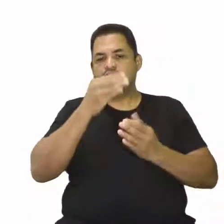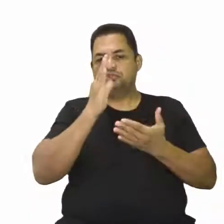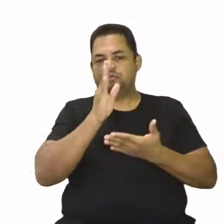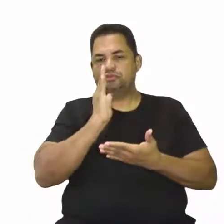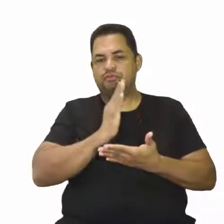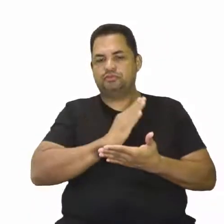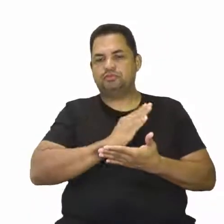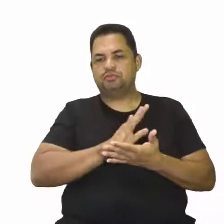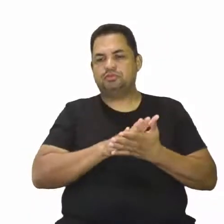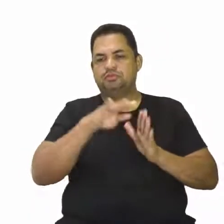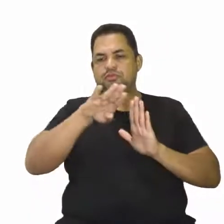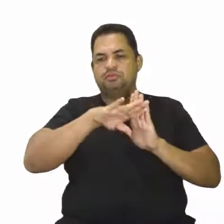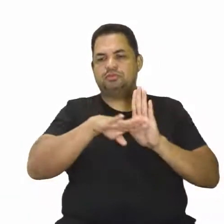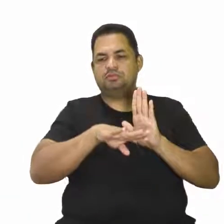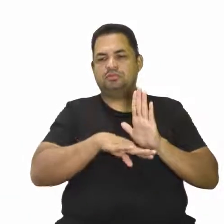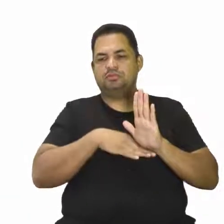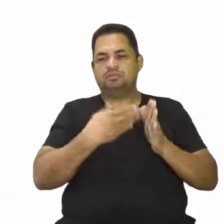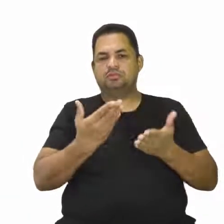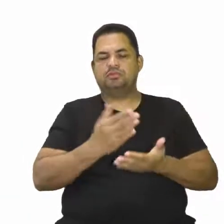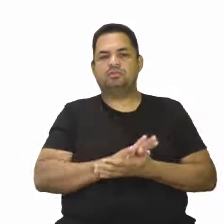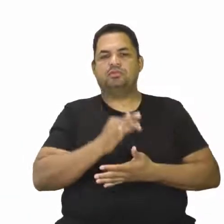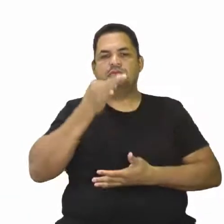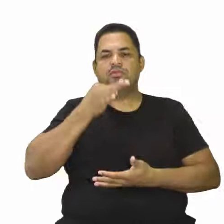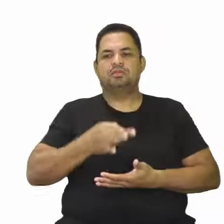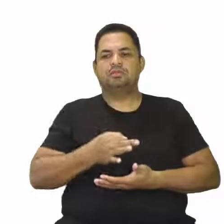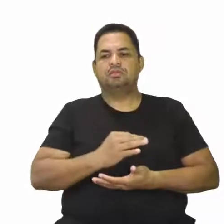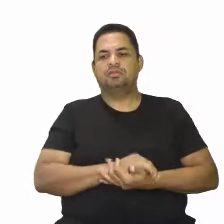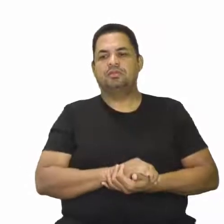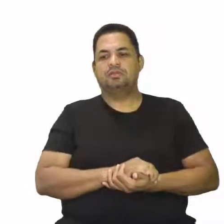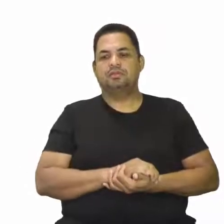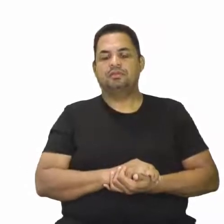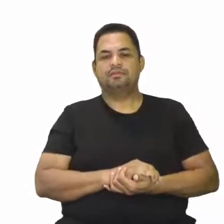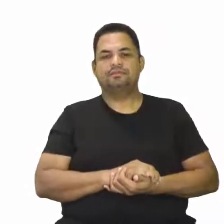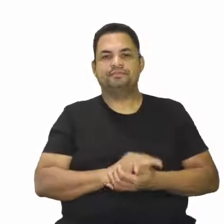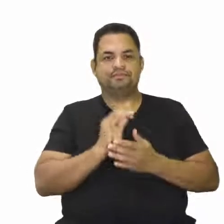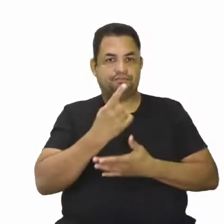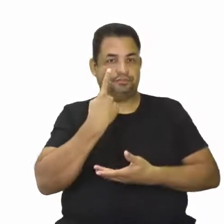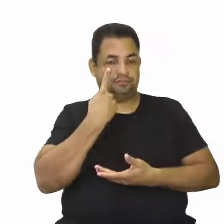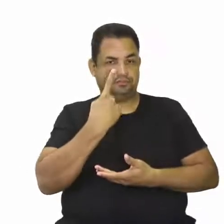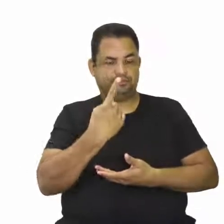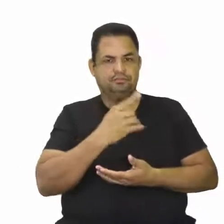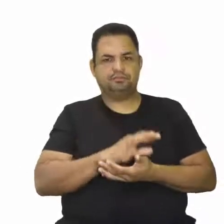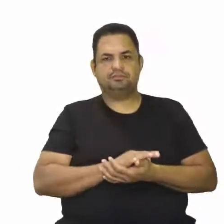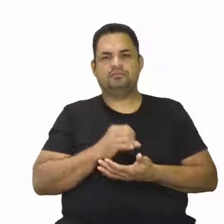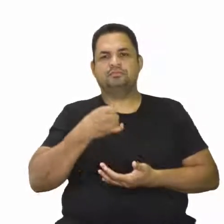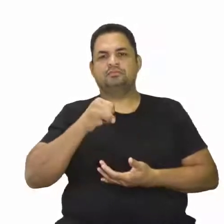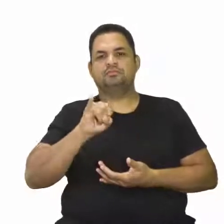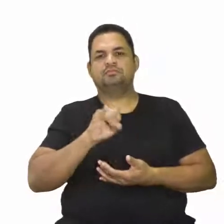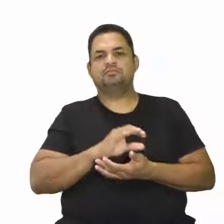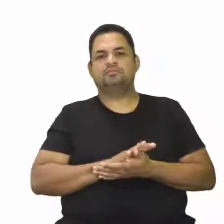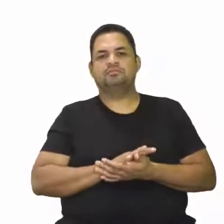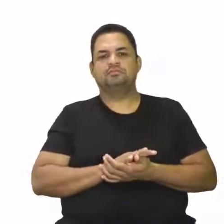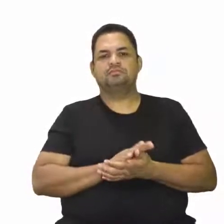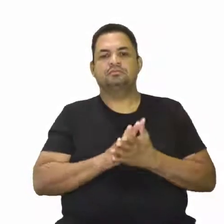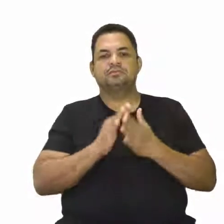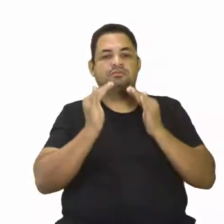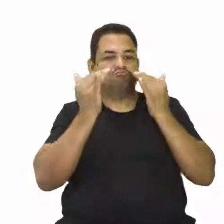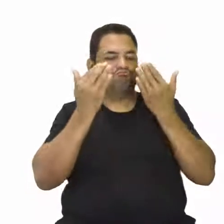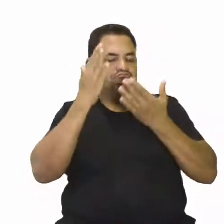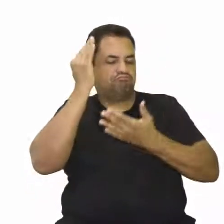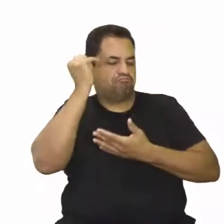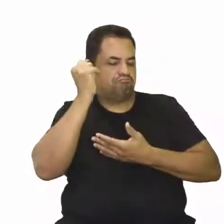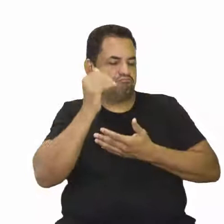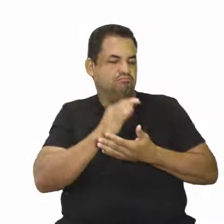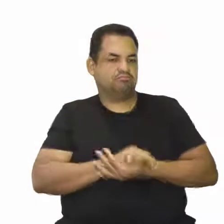nestas classificações, certo? Então, vamos observar aqui. Se você for bem esperto, e eu sei